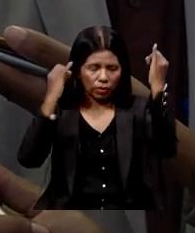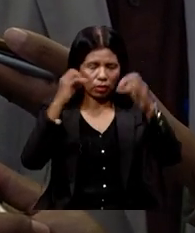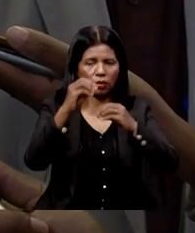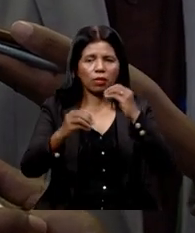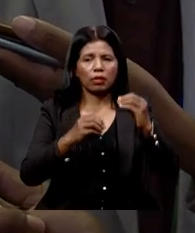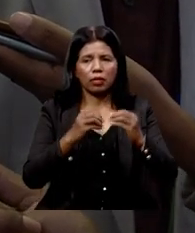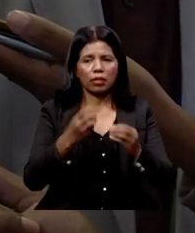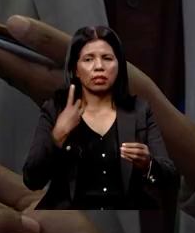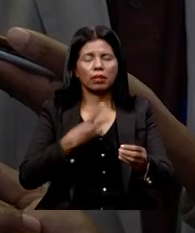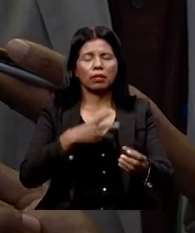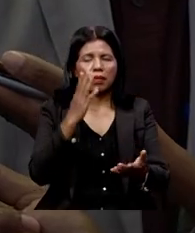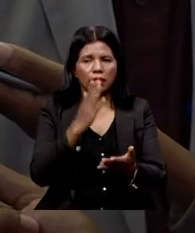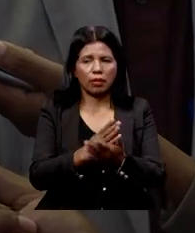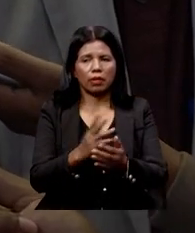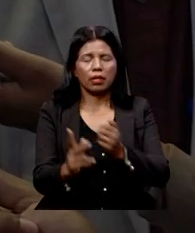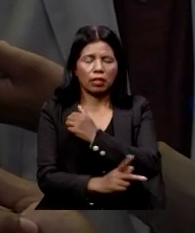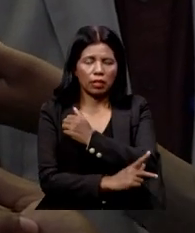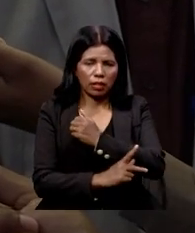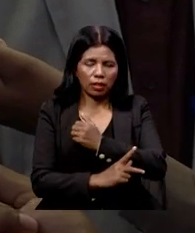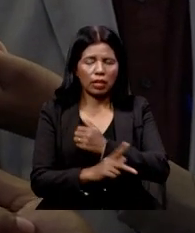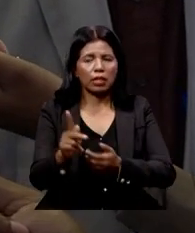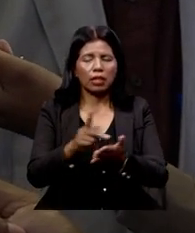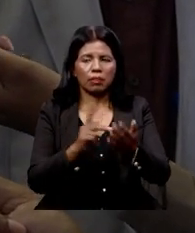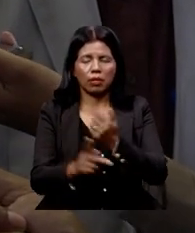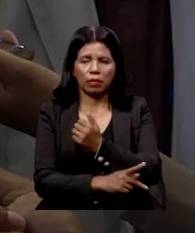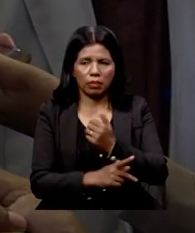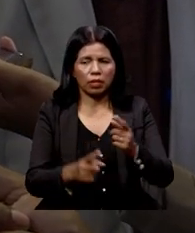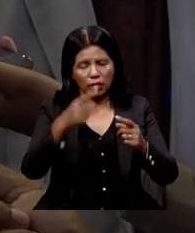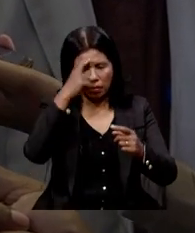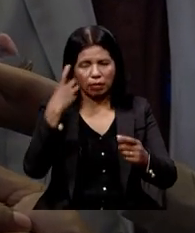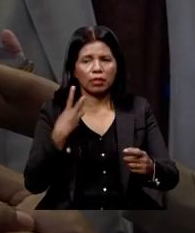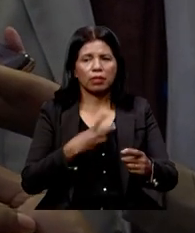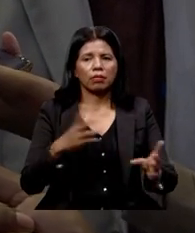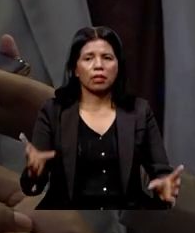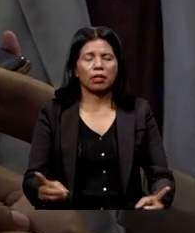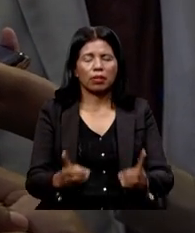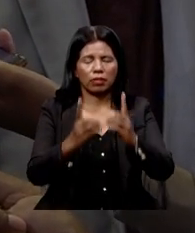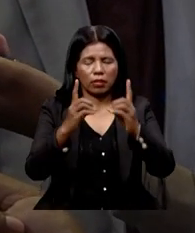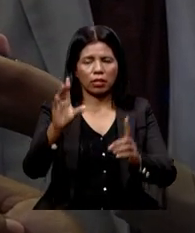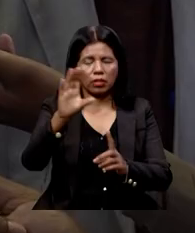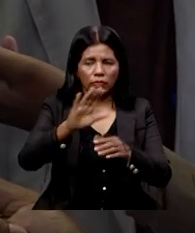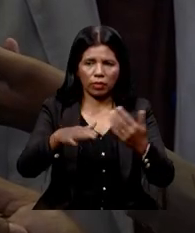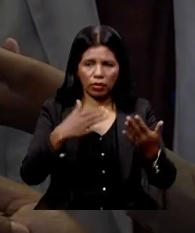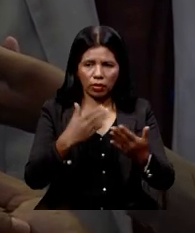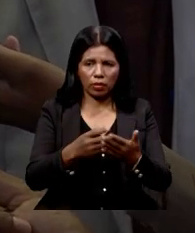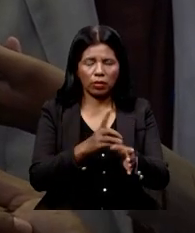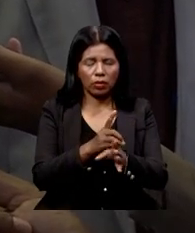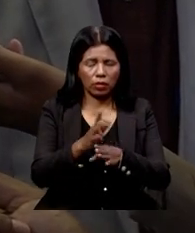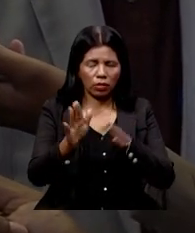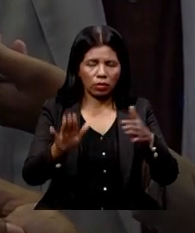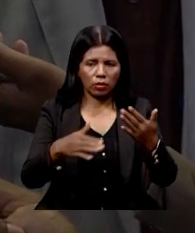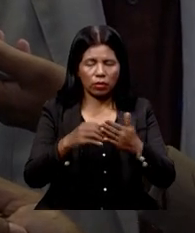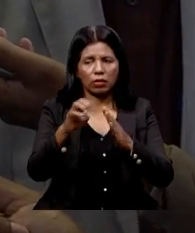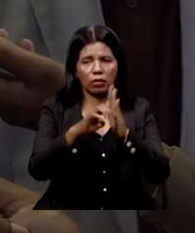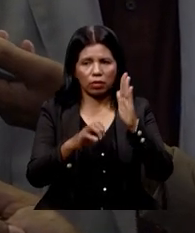oitado prevene crime e corrupção. Também itamai assor mal o cargo se fizer no diretor, senhor diretor